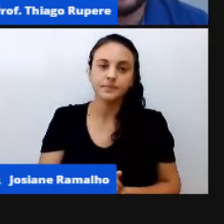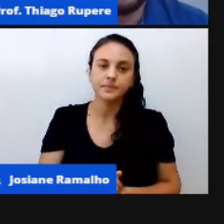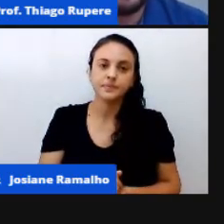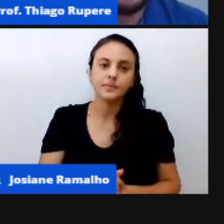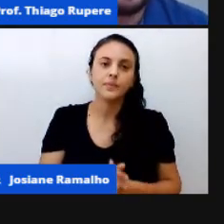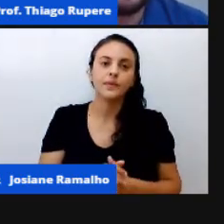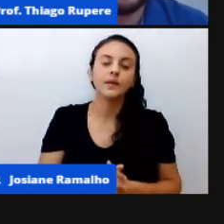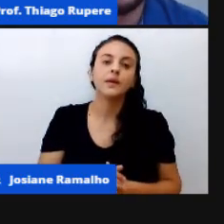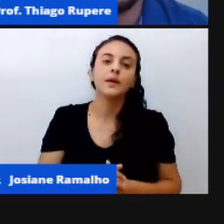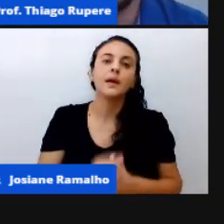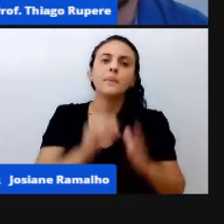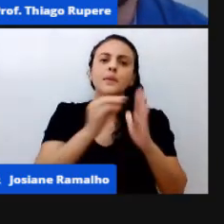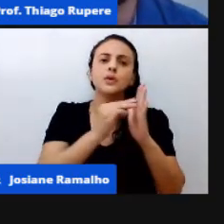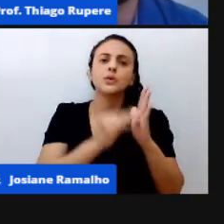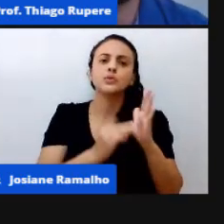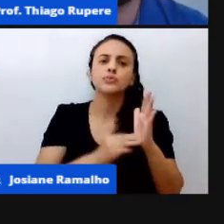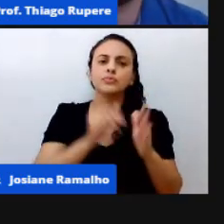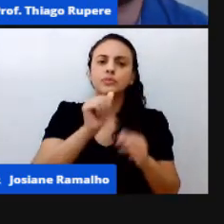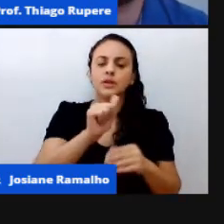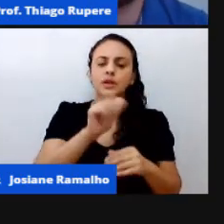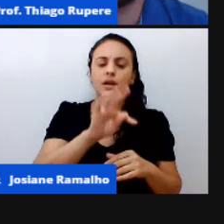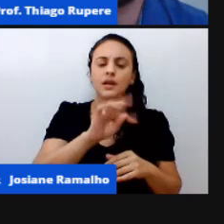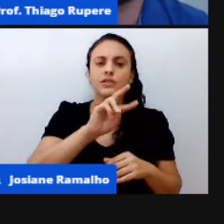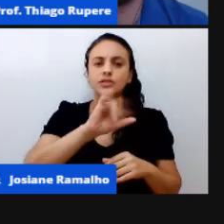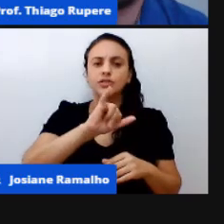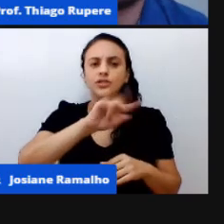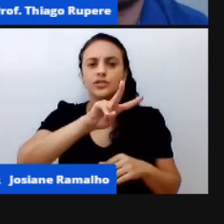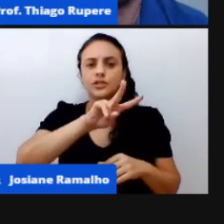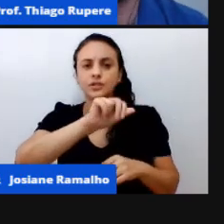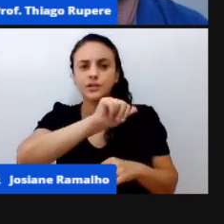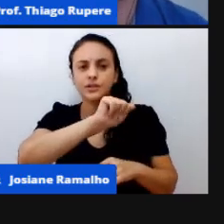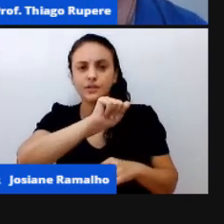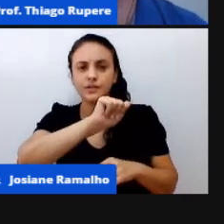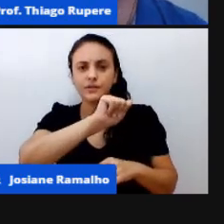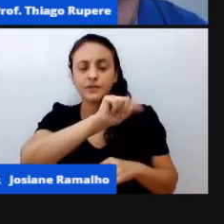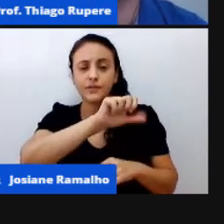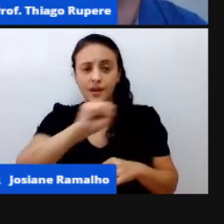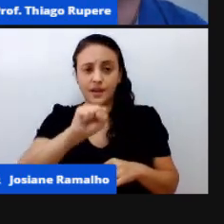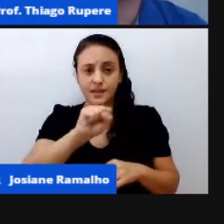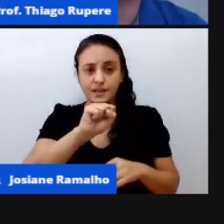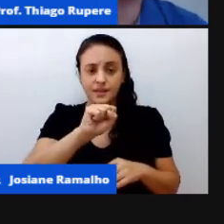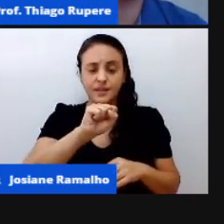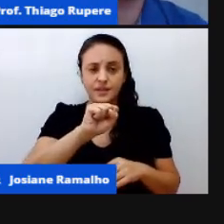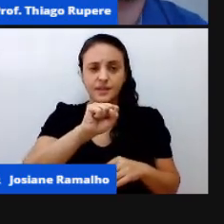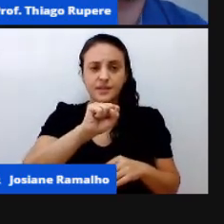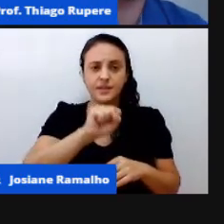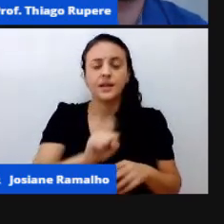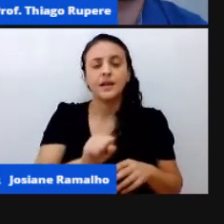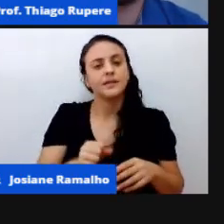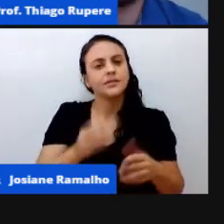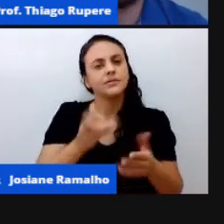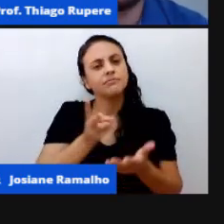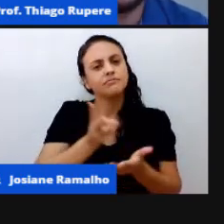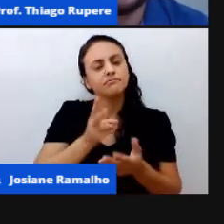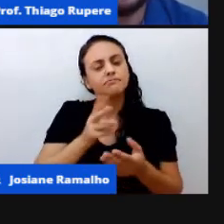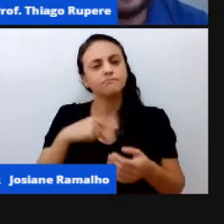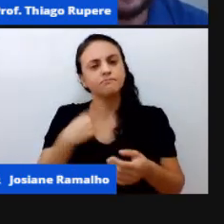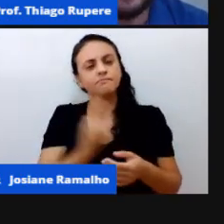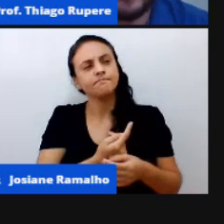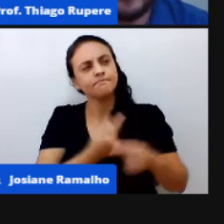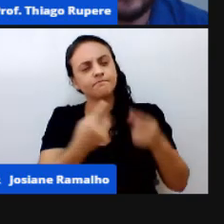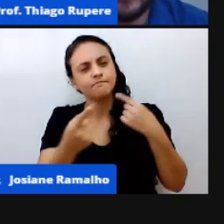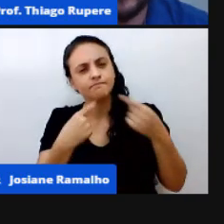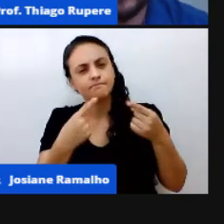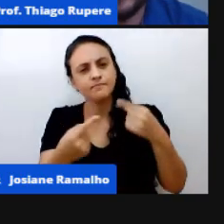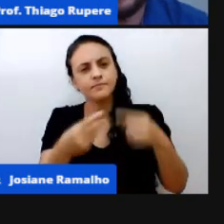O que são? Nós temos discutido isso aí nas formações, discutido isso aí nos bancos das